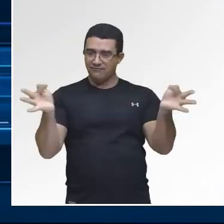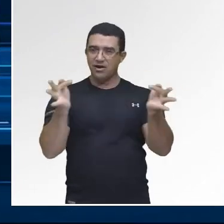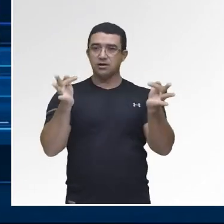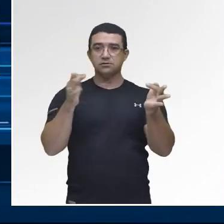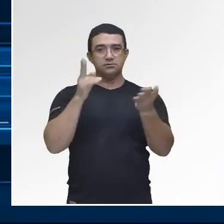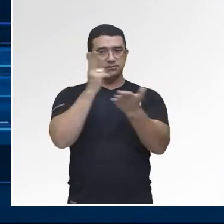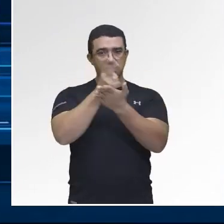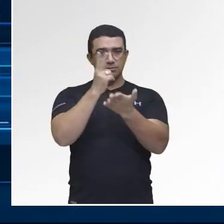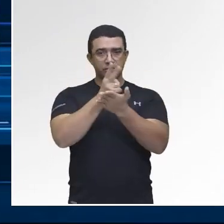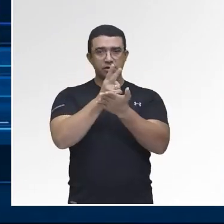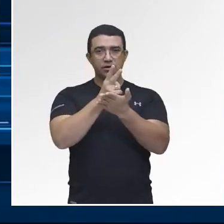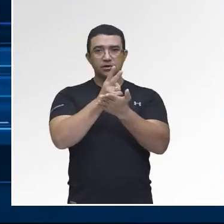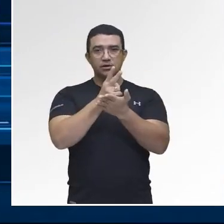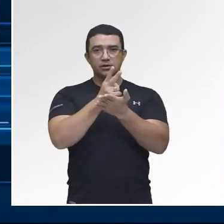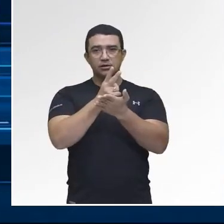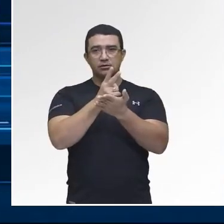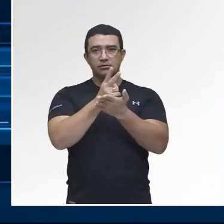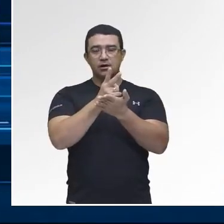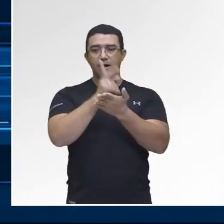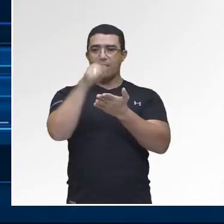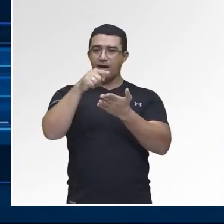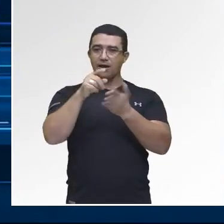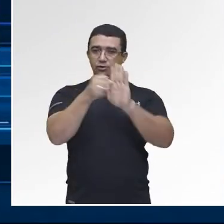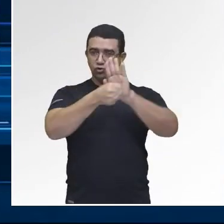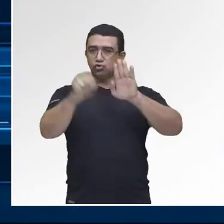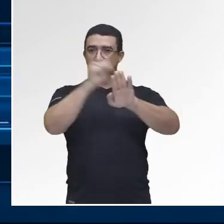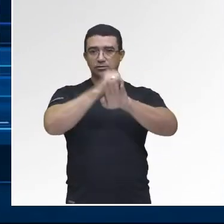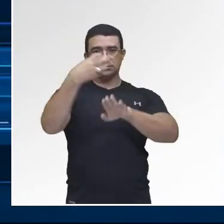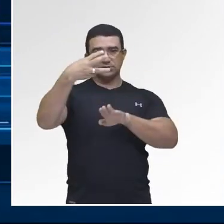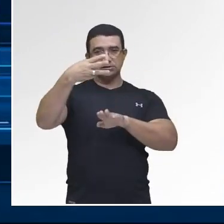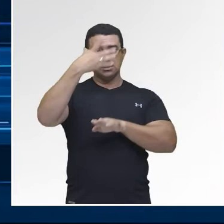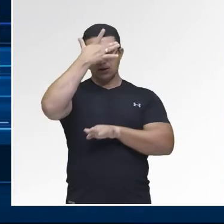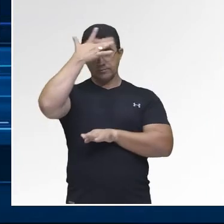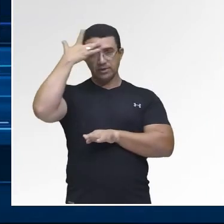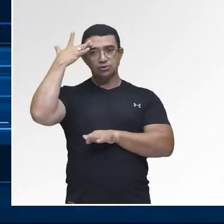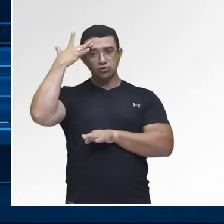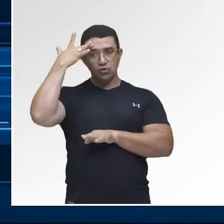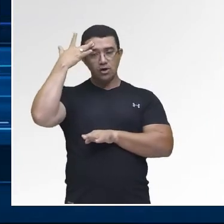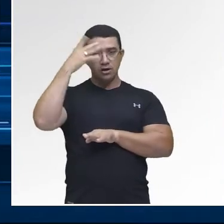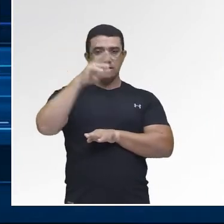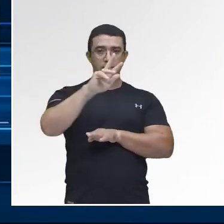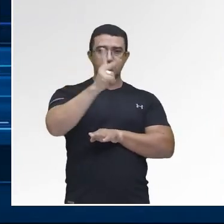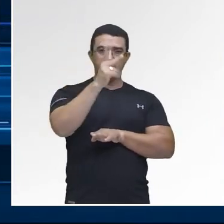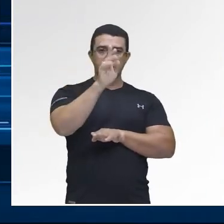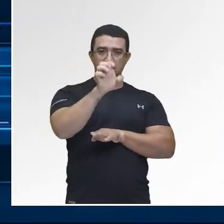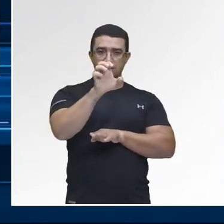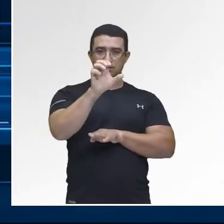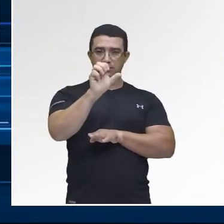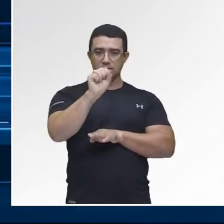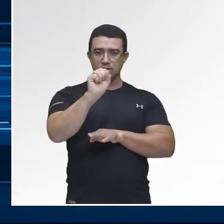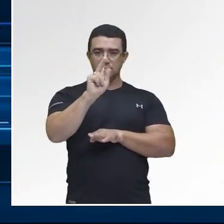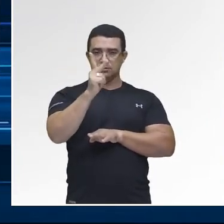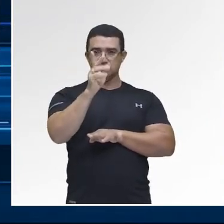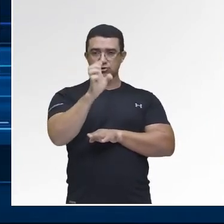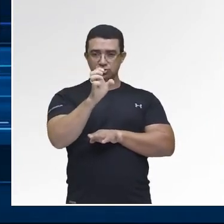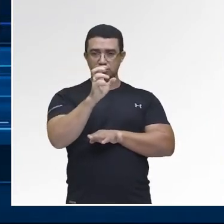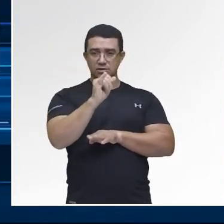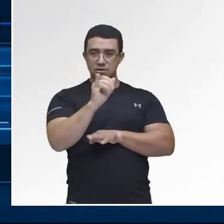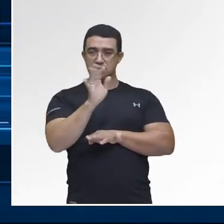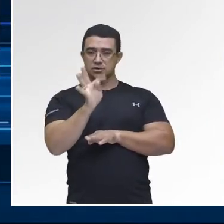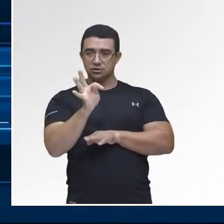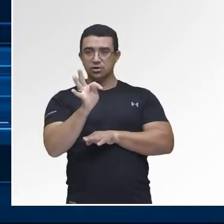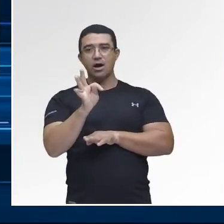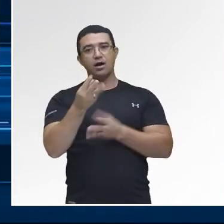estiver ou ser um sujeito de terceira pessoa do singular, he, she, it ou equivalente, então eu devo, nesse